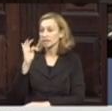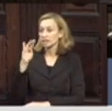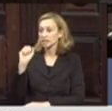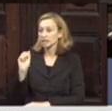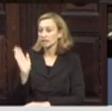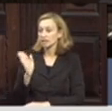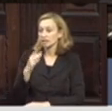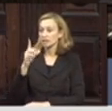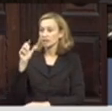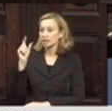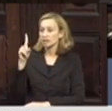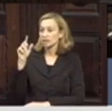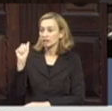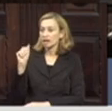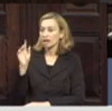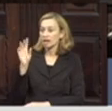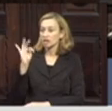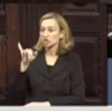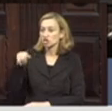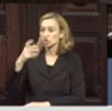A cidade do Rio de Janeiro,